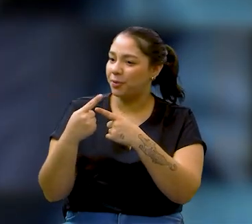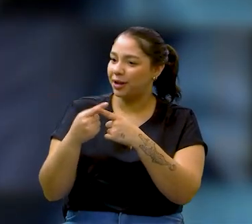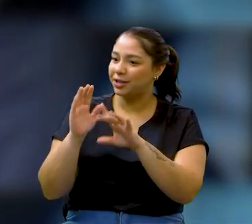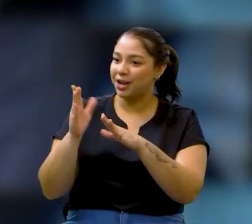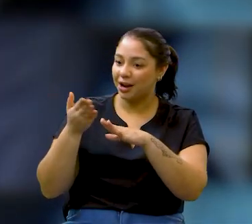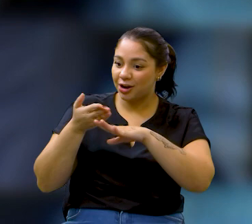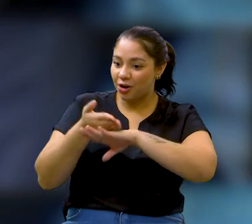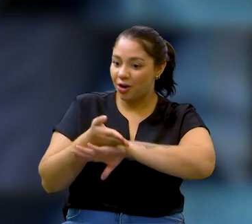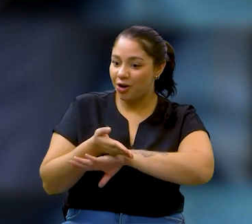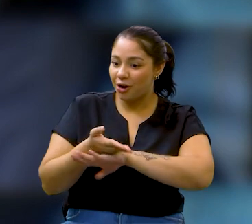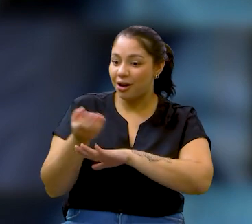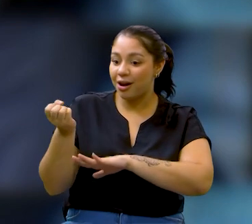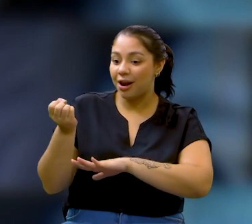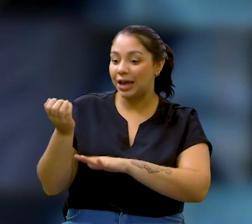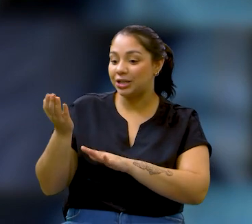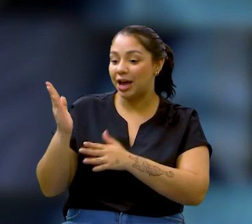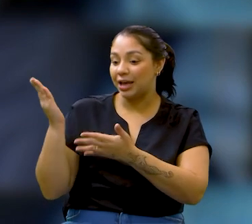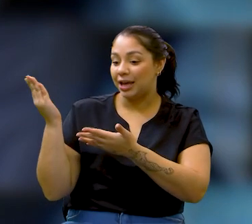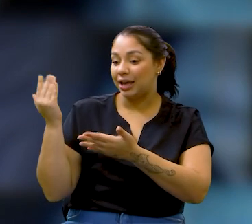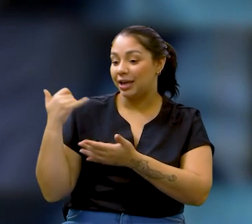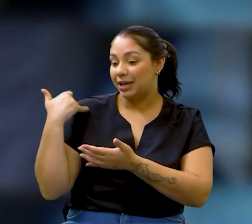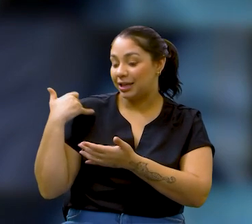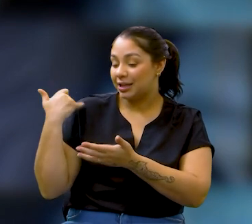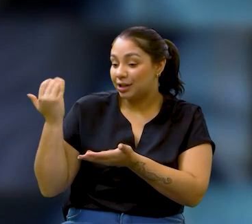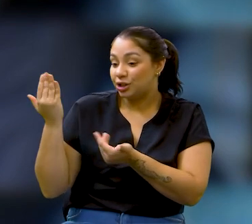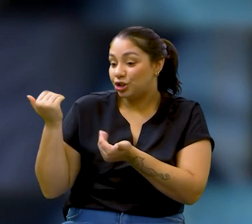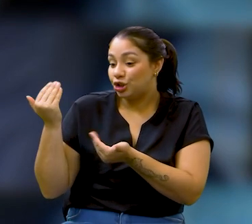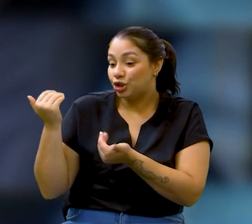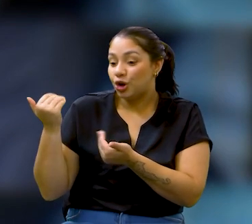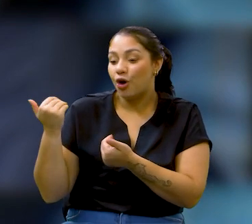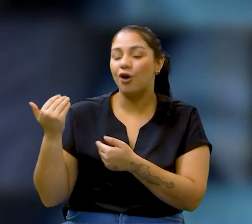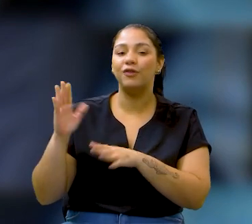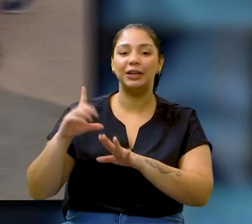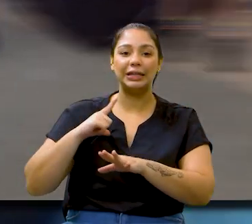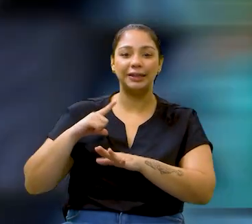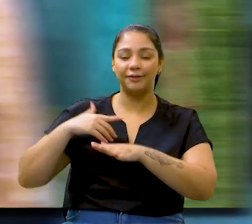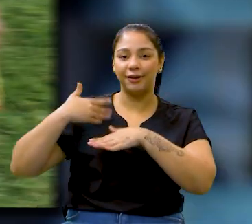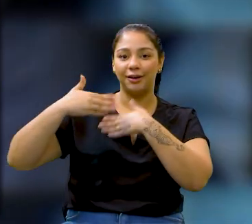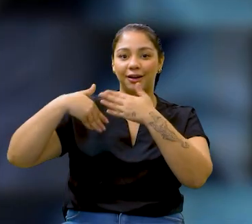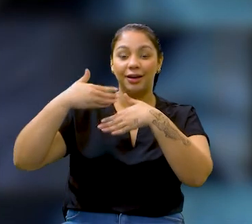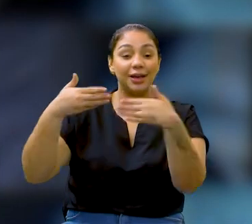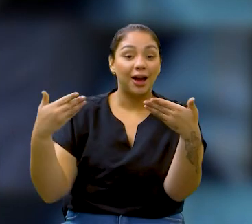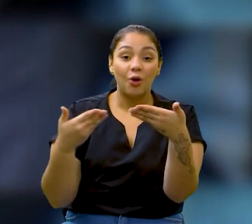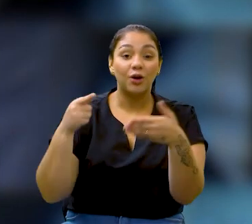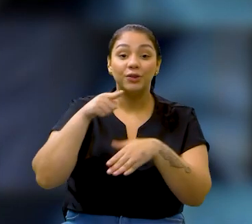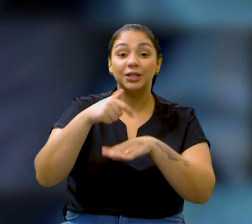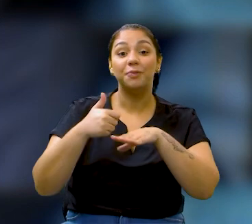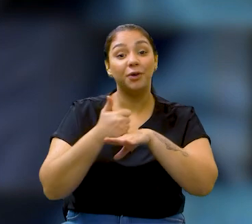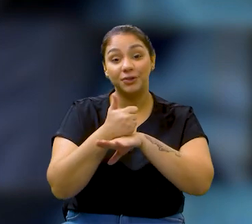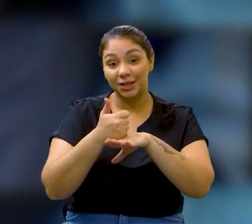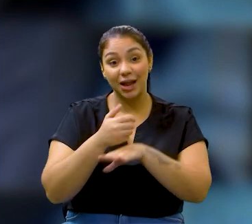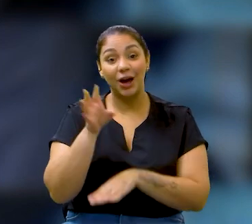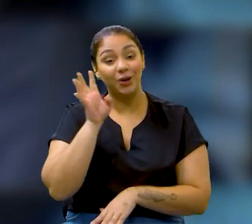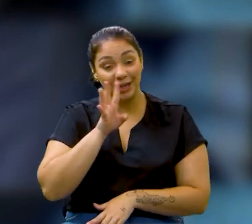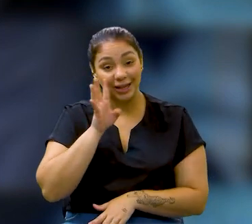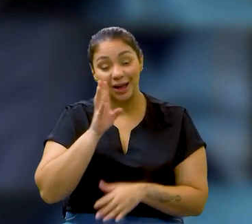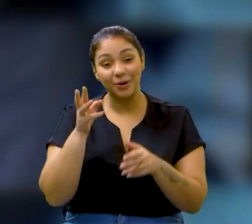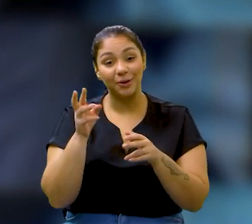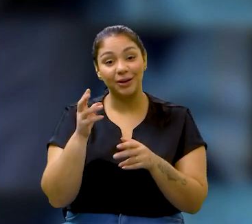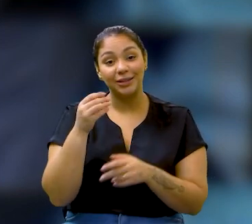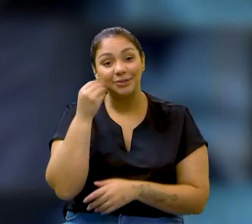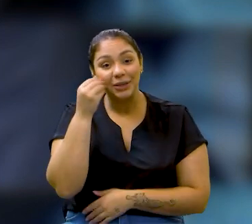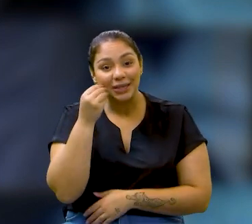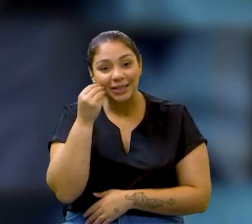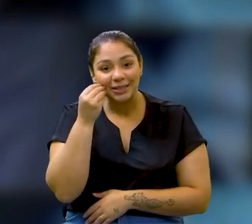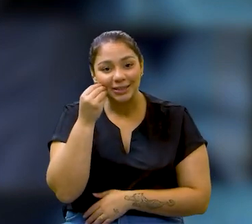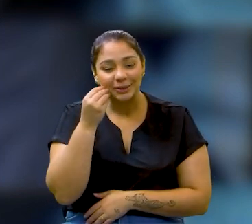profissional, né? Que você entrou bem nova ainda, criança, e passa por todo aquele processo, e agora você é uma profissional. Está sendo